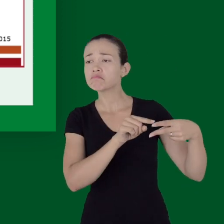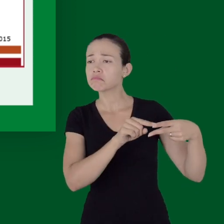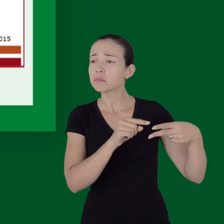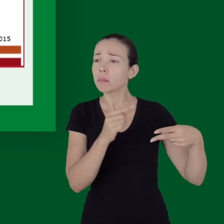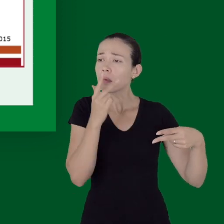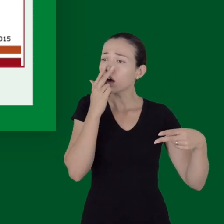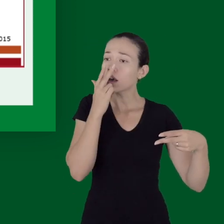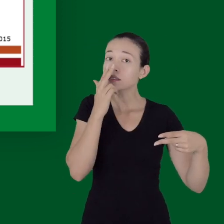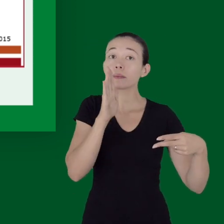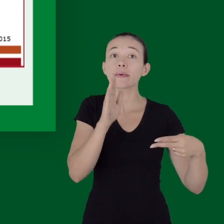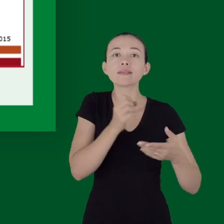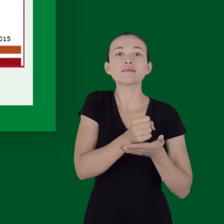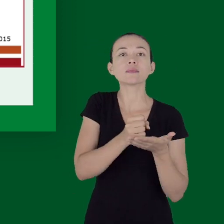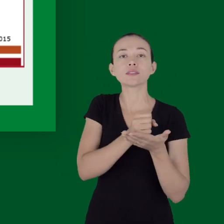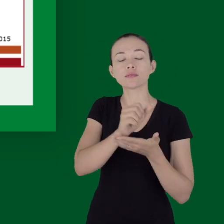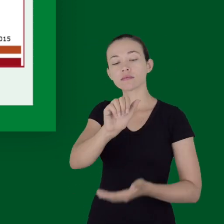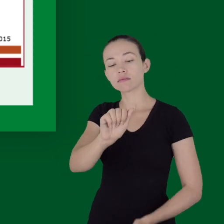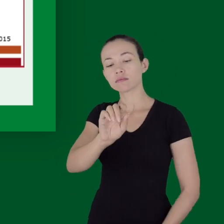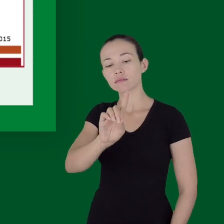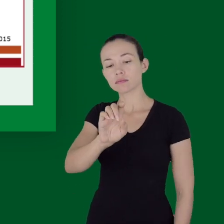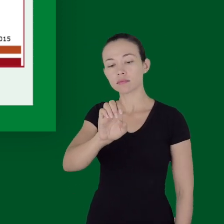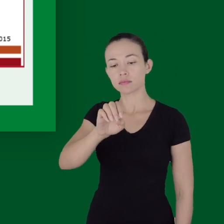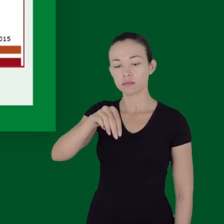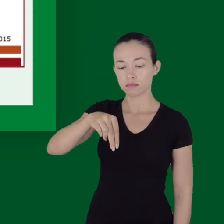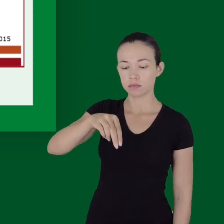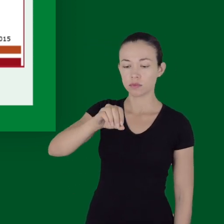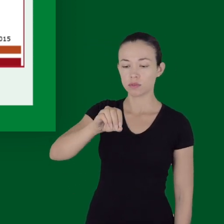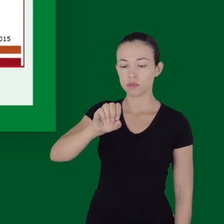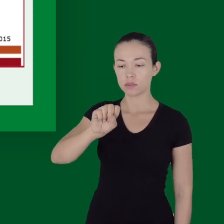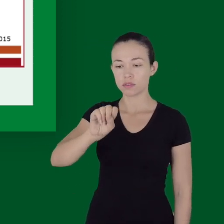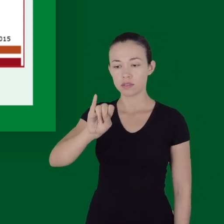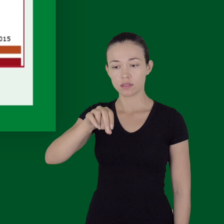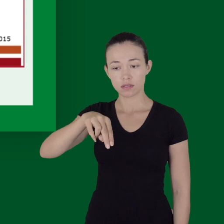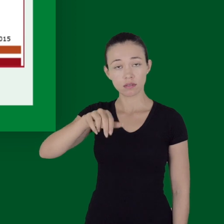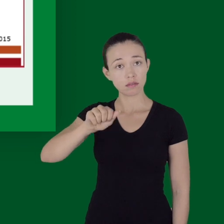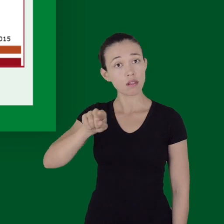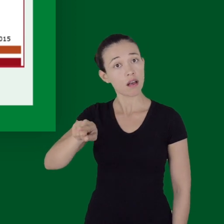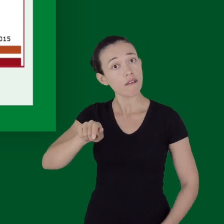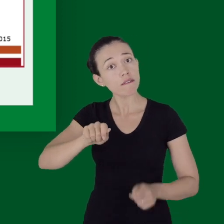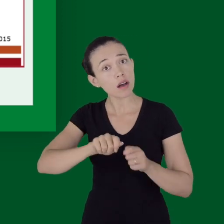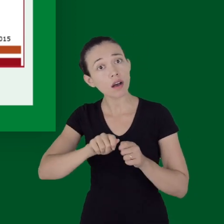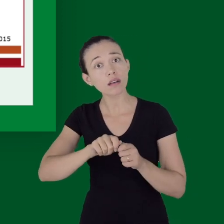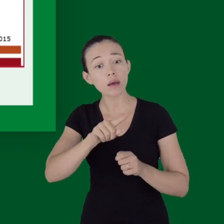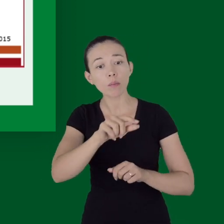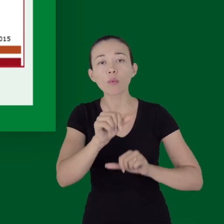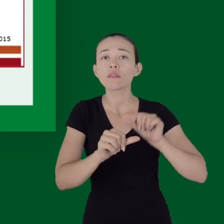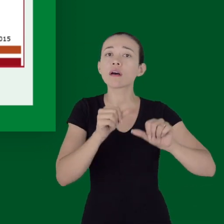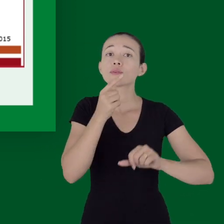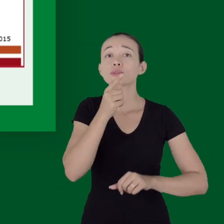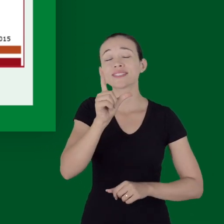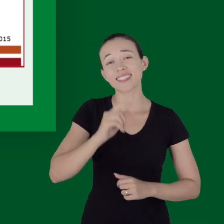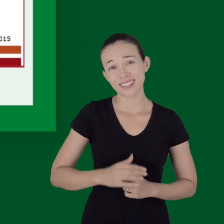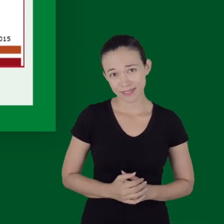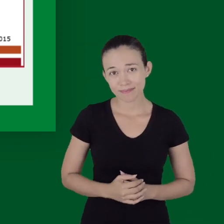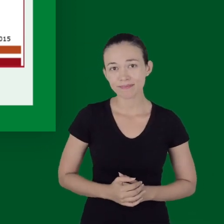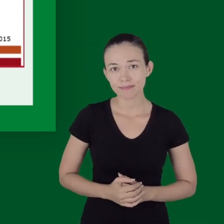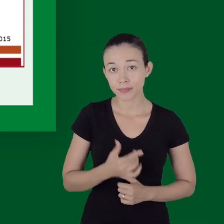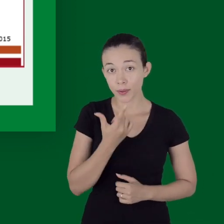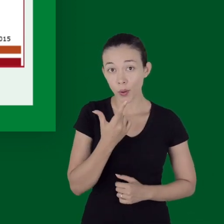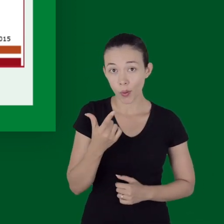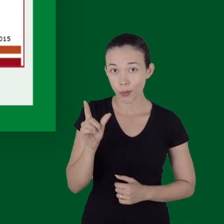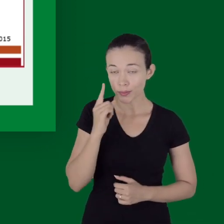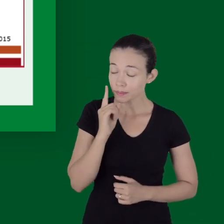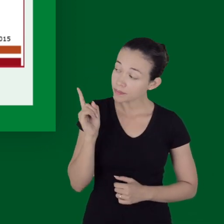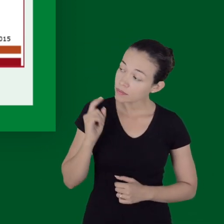TV monomórfica e a gente consegue fazer adenosina e reverter, que até ele considera no SLS. E a RR com a